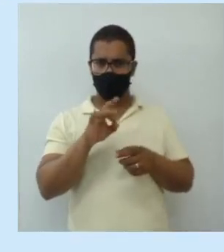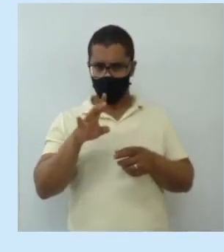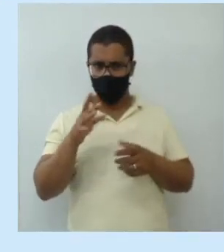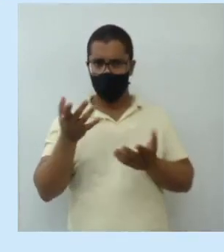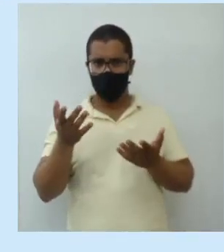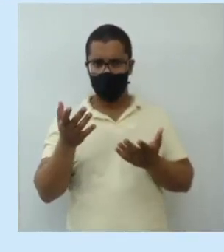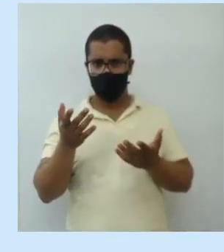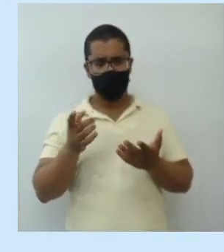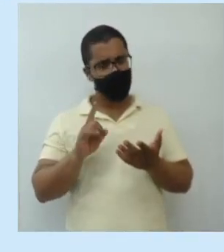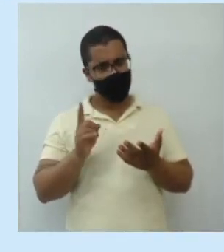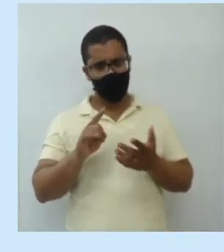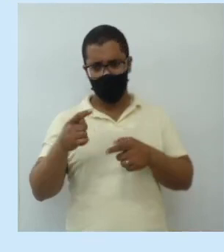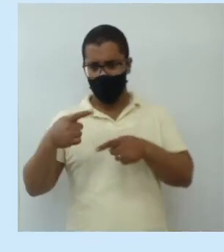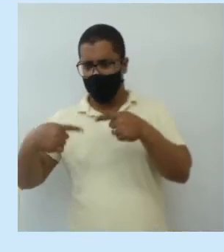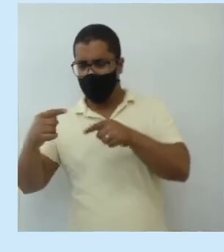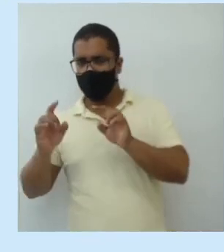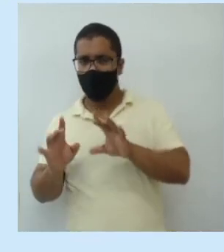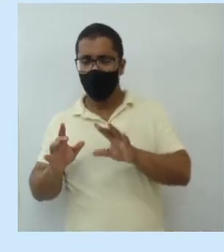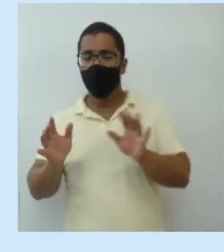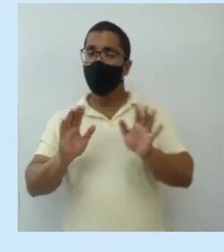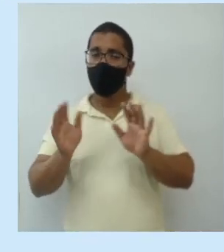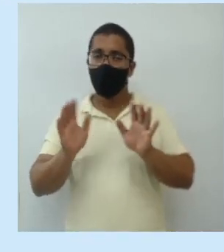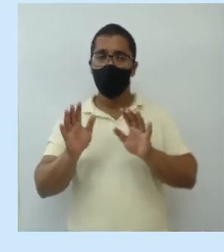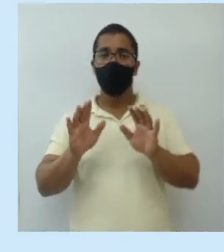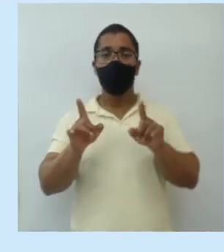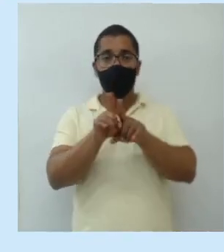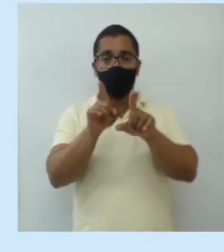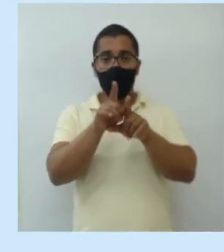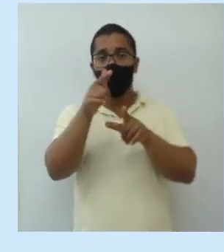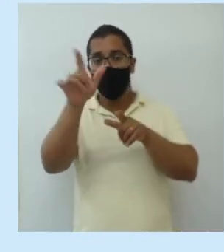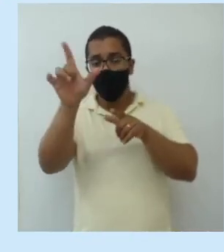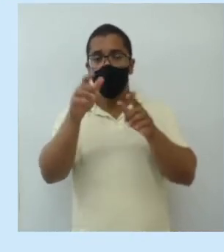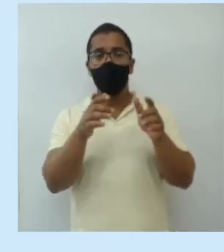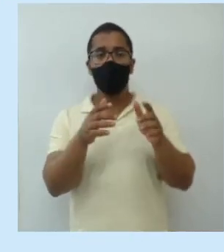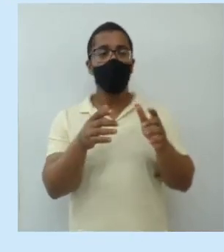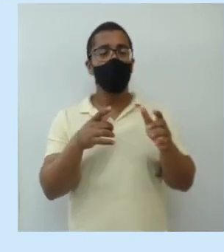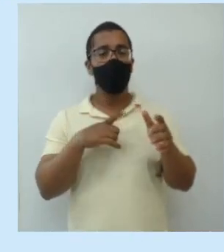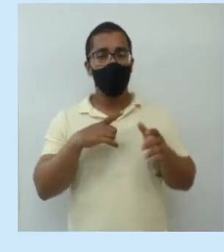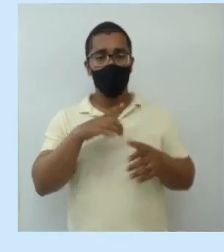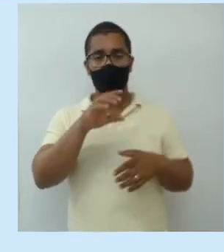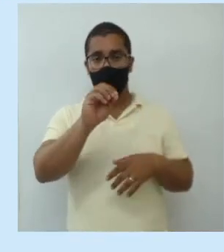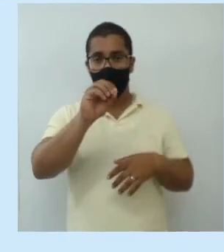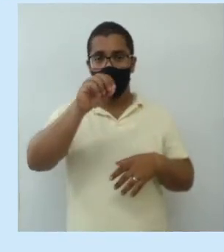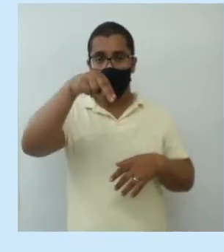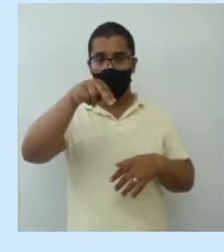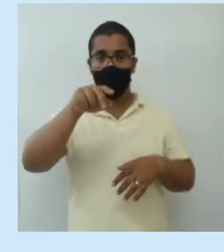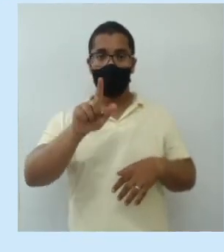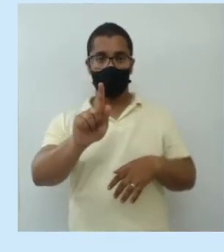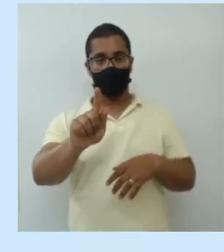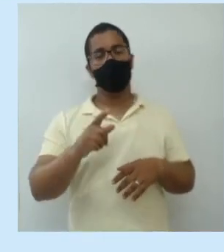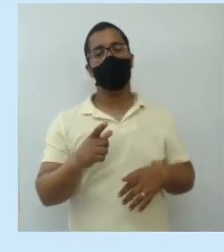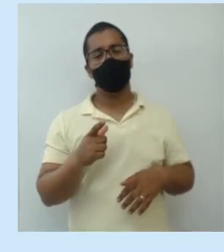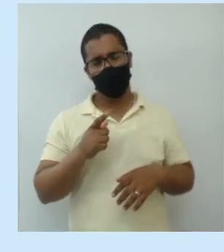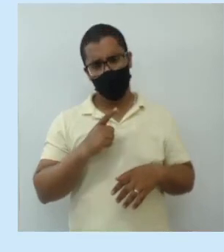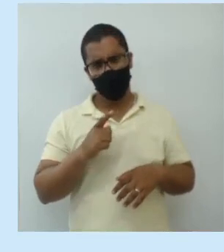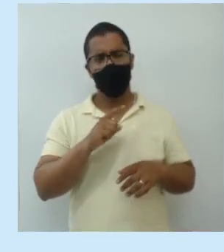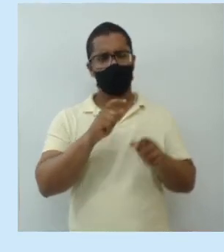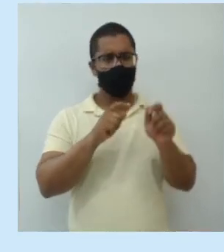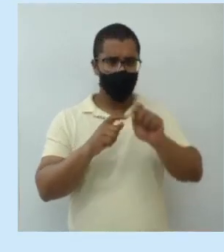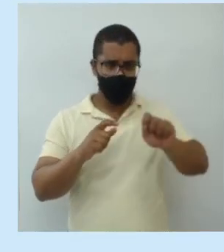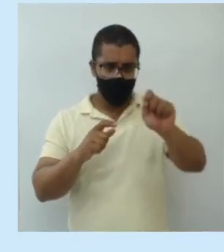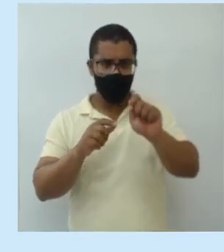às questões políticas, né? E aí vão se destacar as organizações não governamentais, né, além de associações e